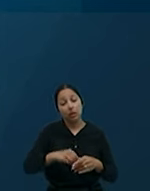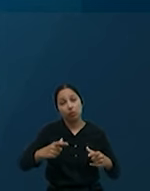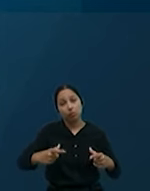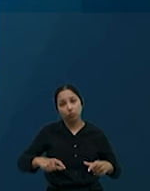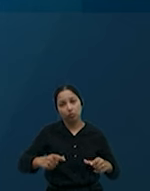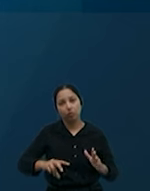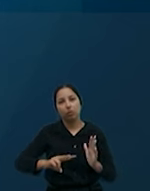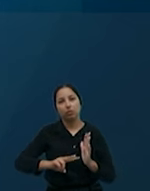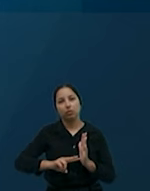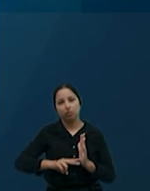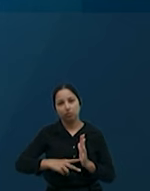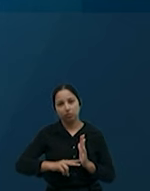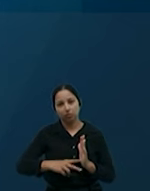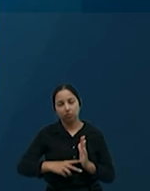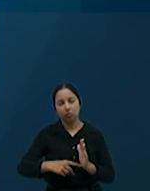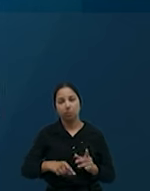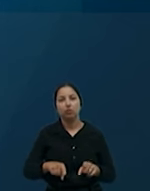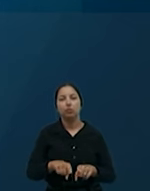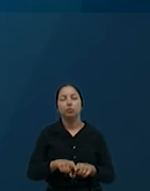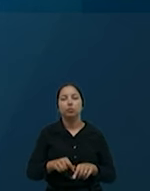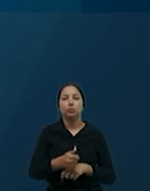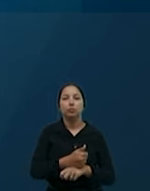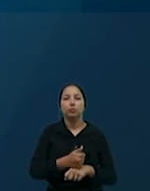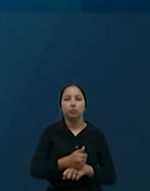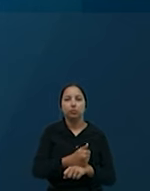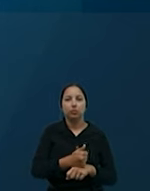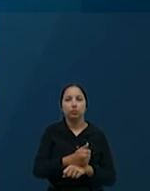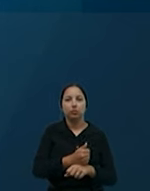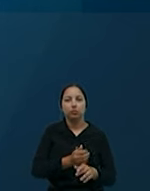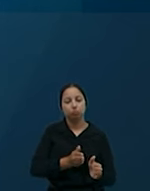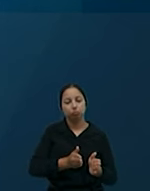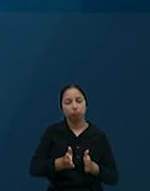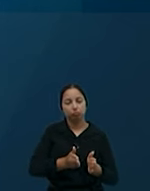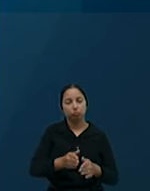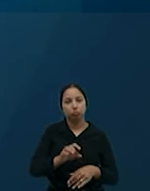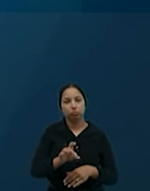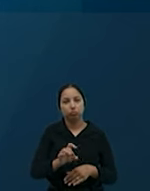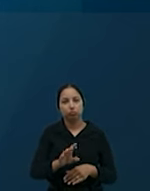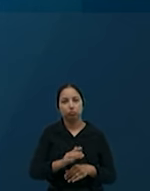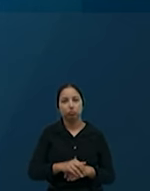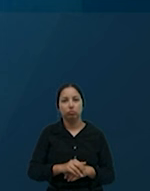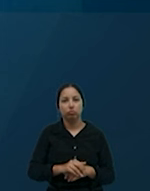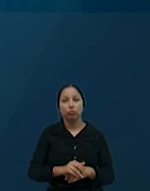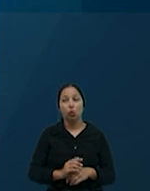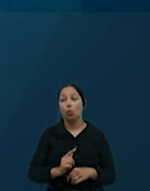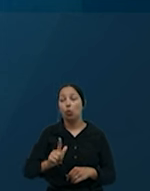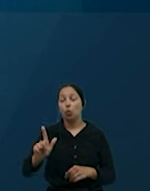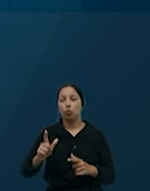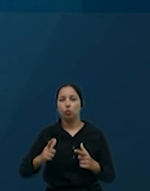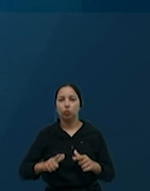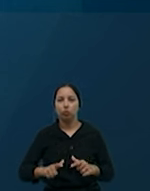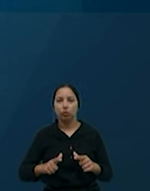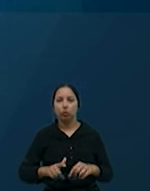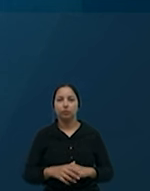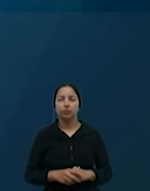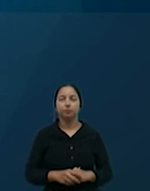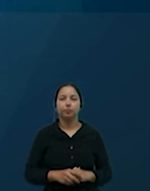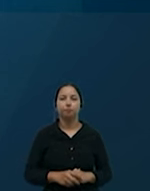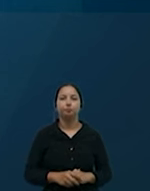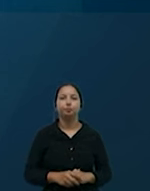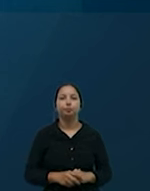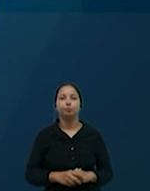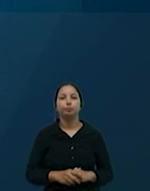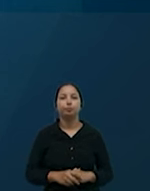exercício provisório em missão em outra localidade. Nesse sentido, senhora presidente, no caso